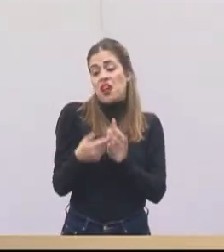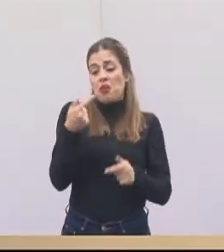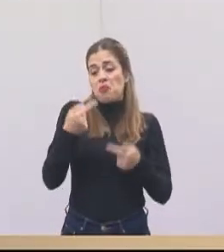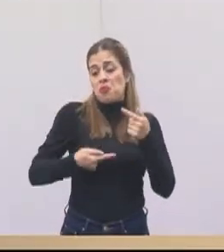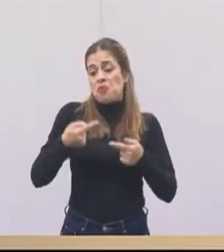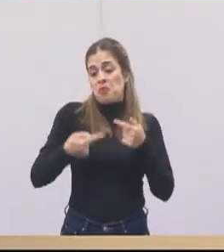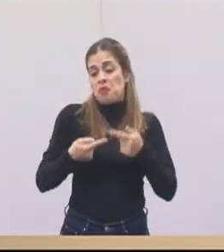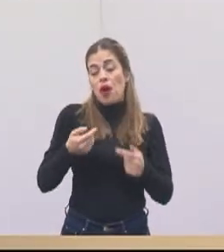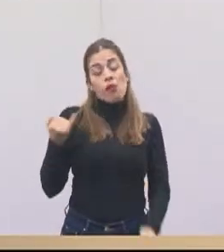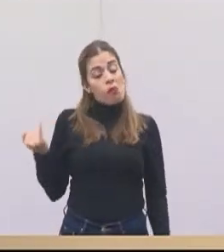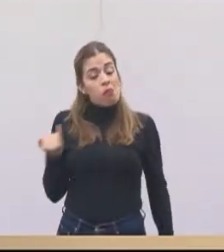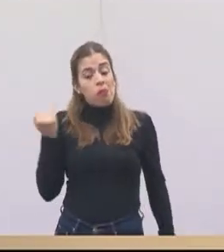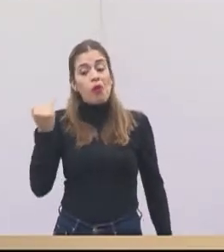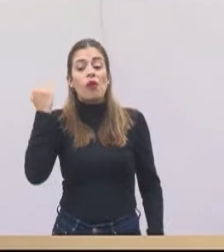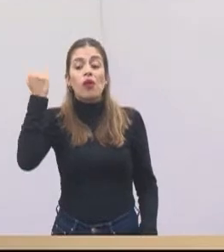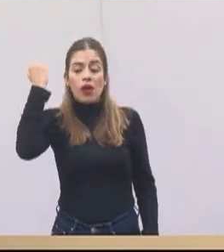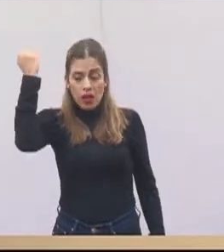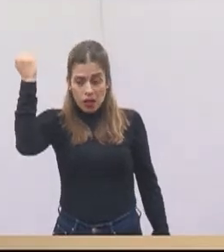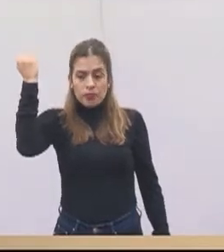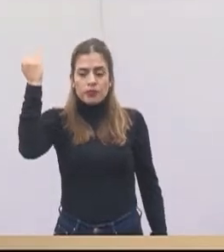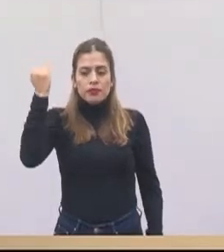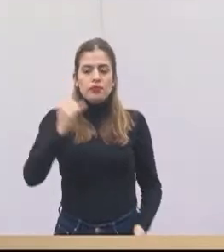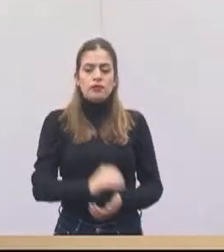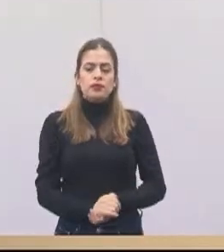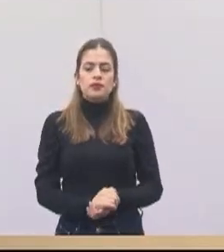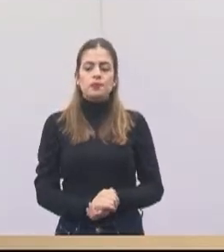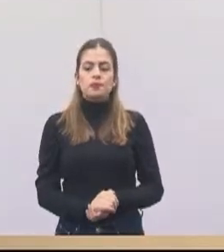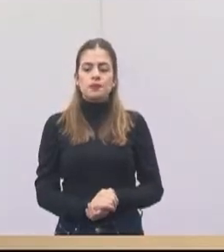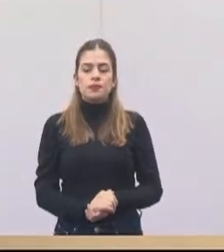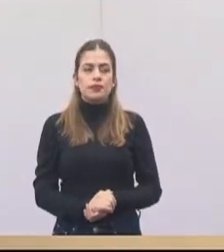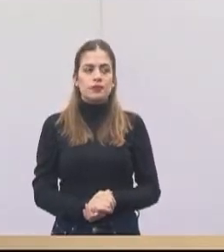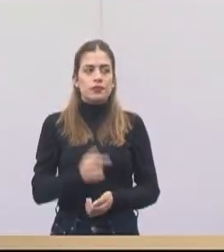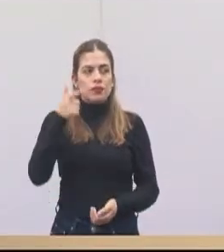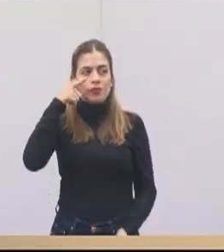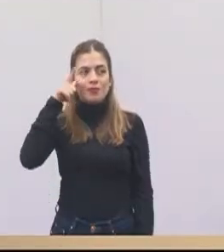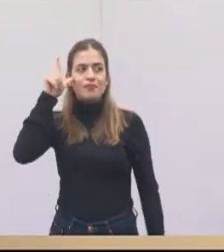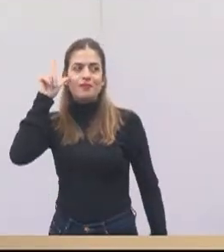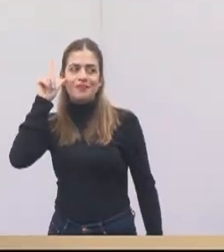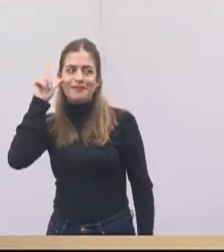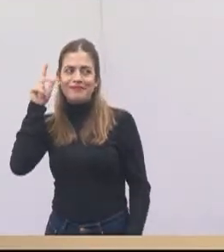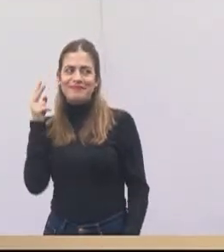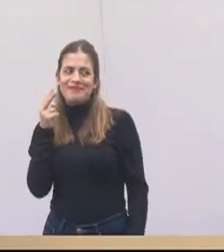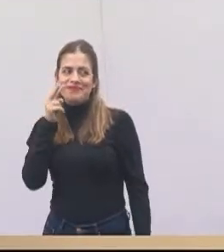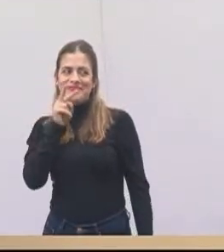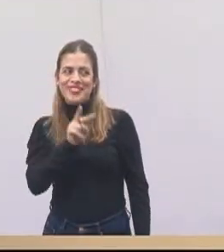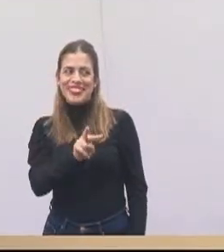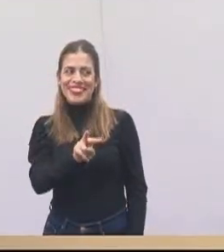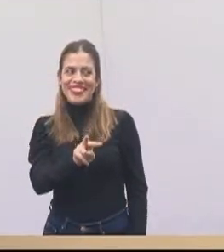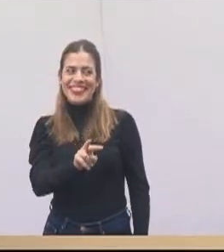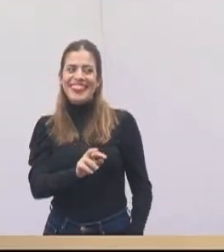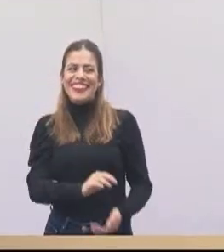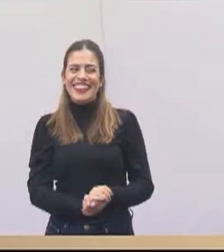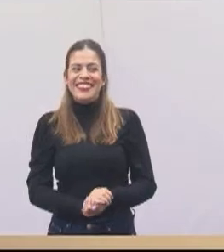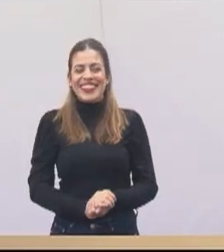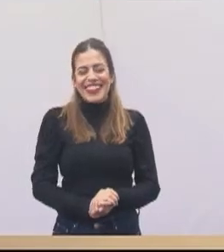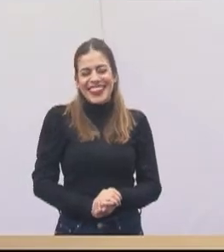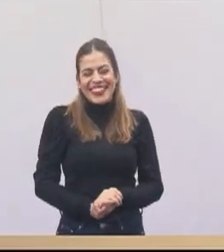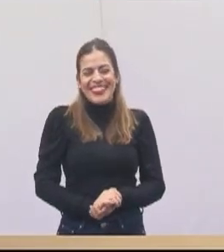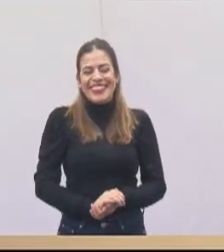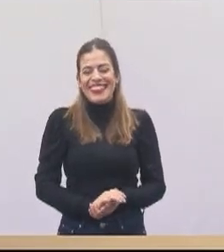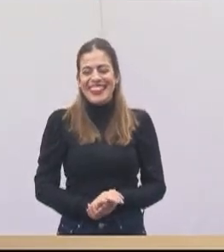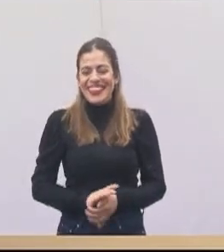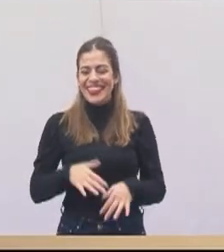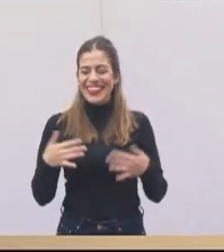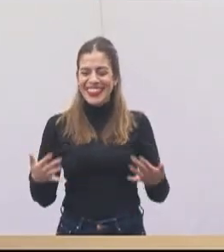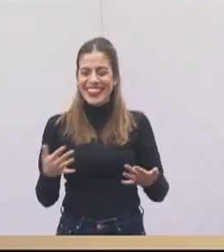a importância que é esse projeto. Ontem a gente viu, pessoal que estava ontem para receber as emendas lá, cada